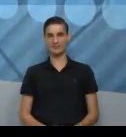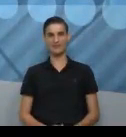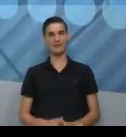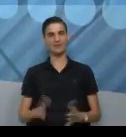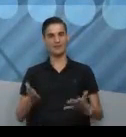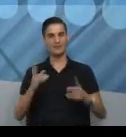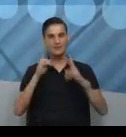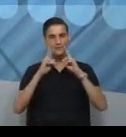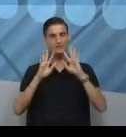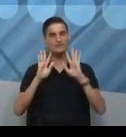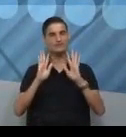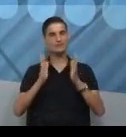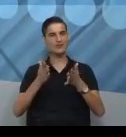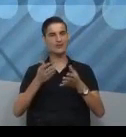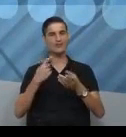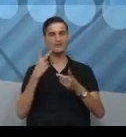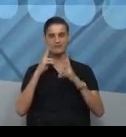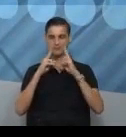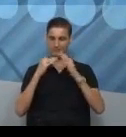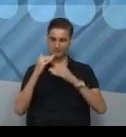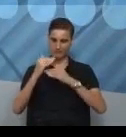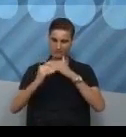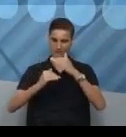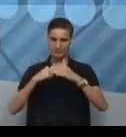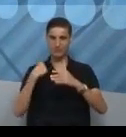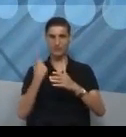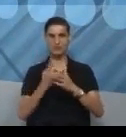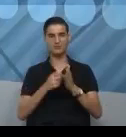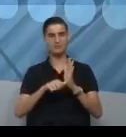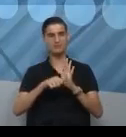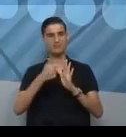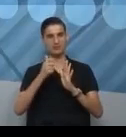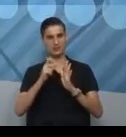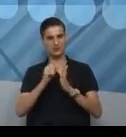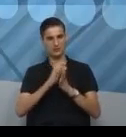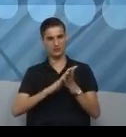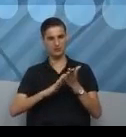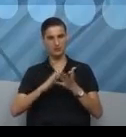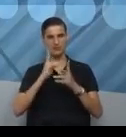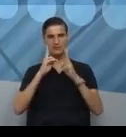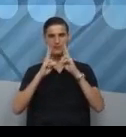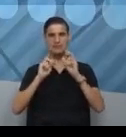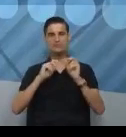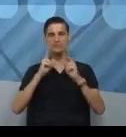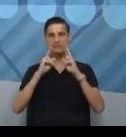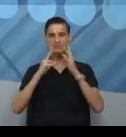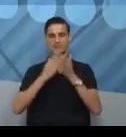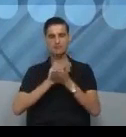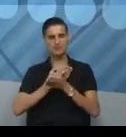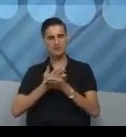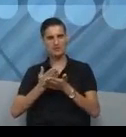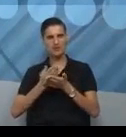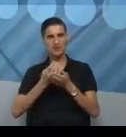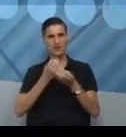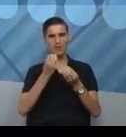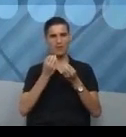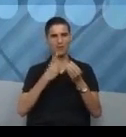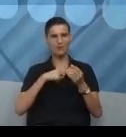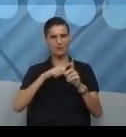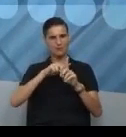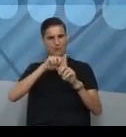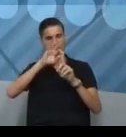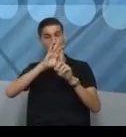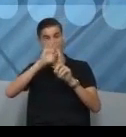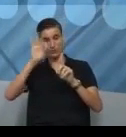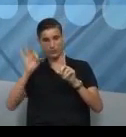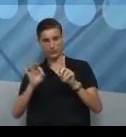Bom, então como você viu, a gente veio trabalhando aí na nossa primeira situação para identificar as condições iniciais, as condições de contorno,